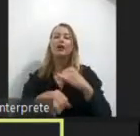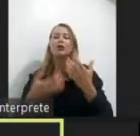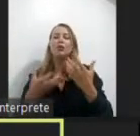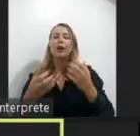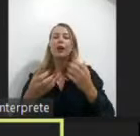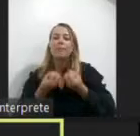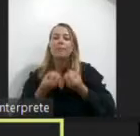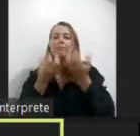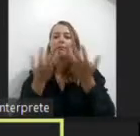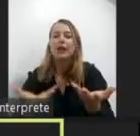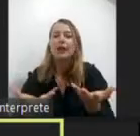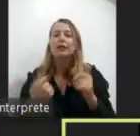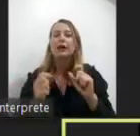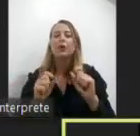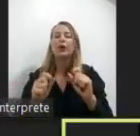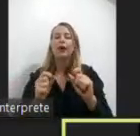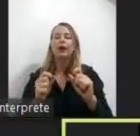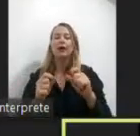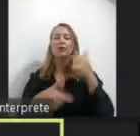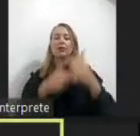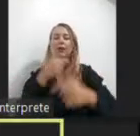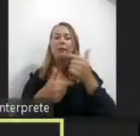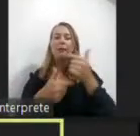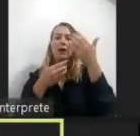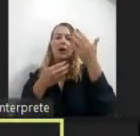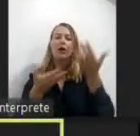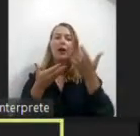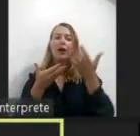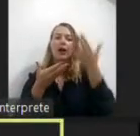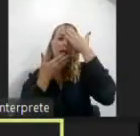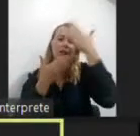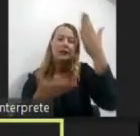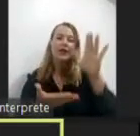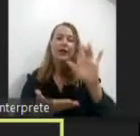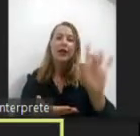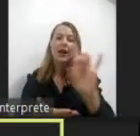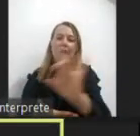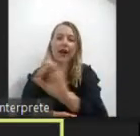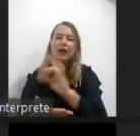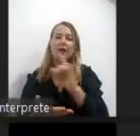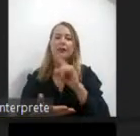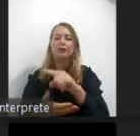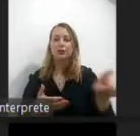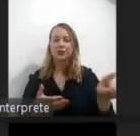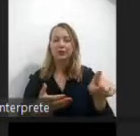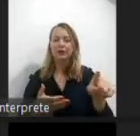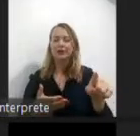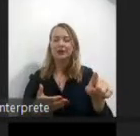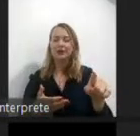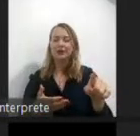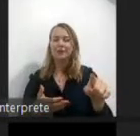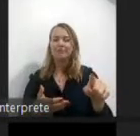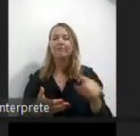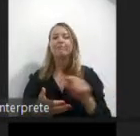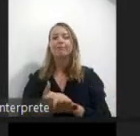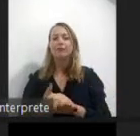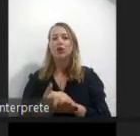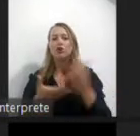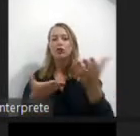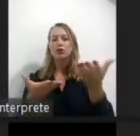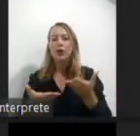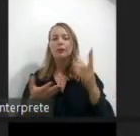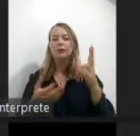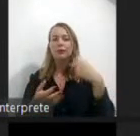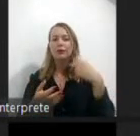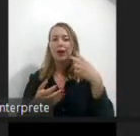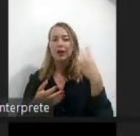trabalho, a gratidão ao trabalho de cada um de vocês. E assim me despeço, convocando os senhores vereadores e vereadoras